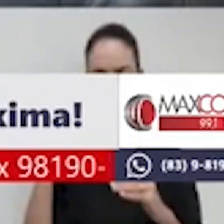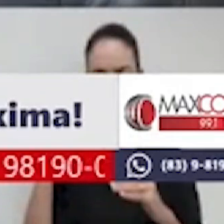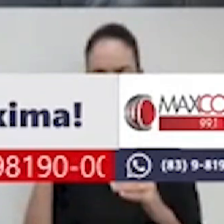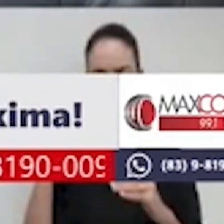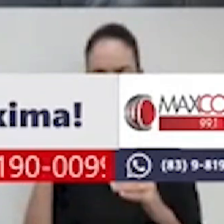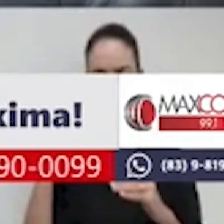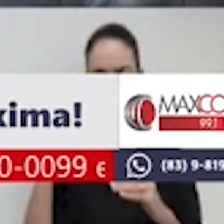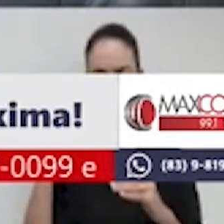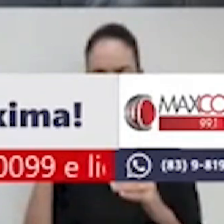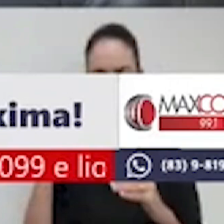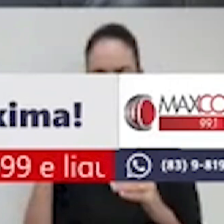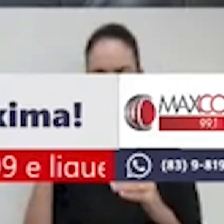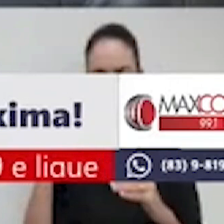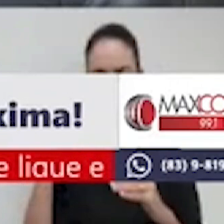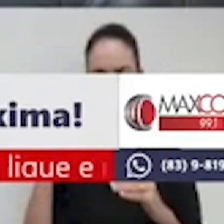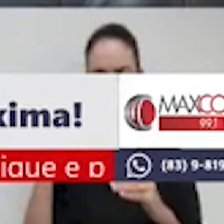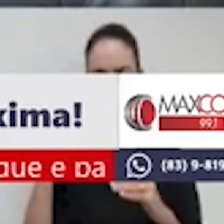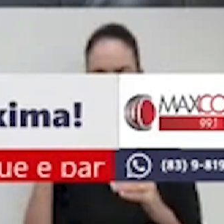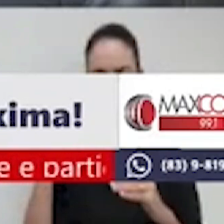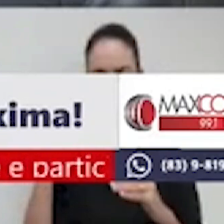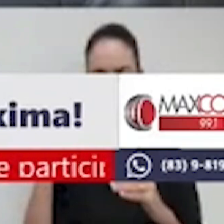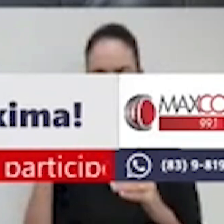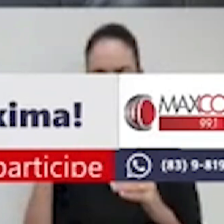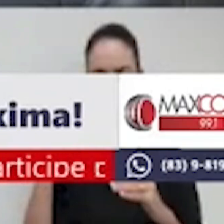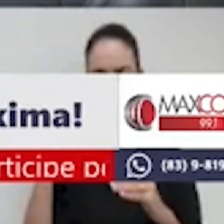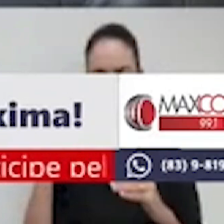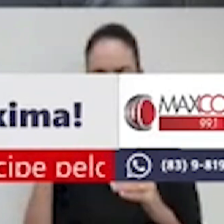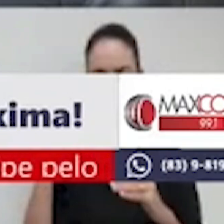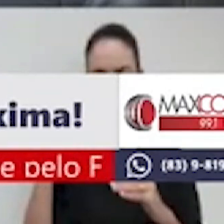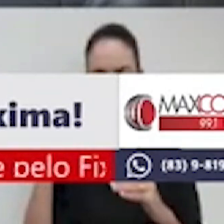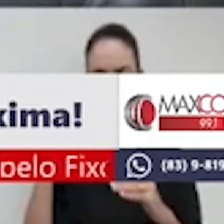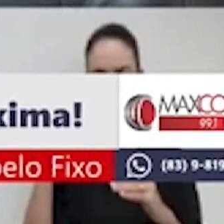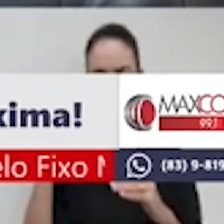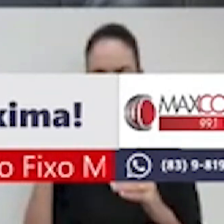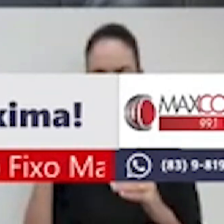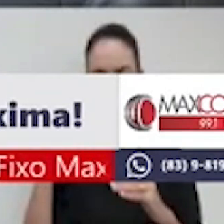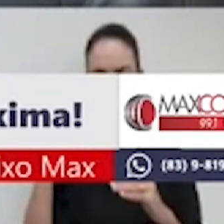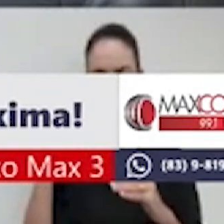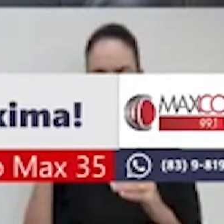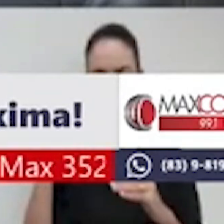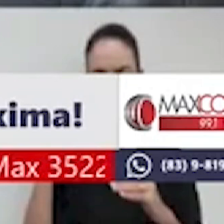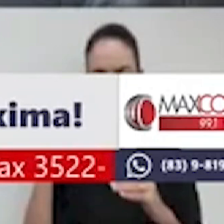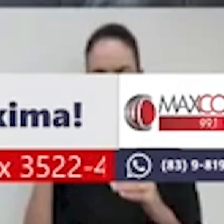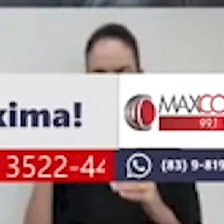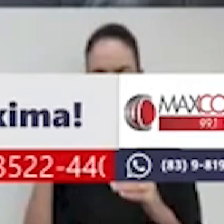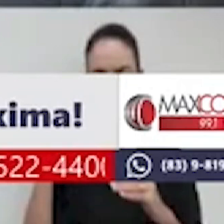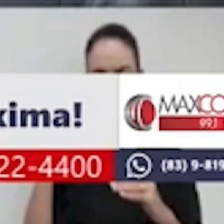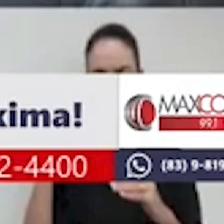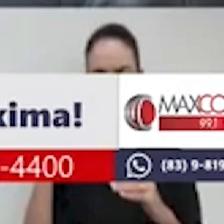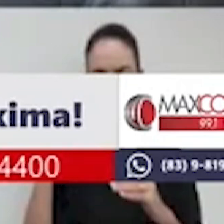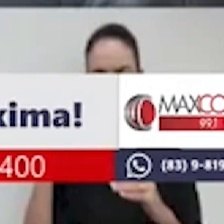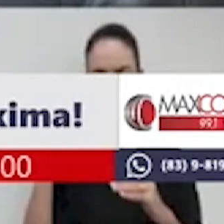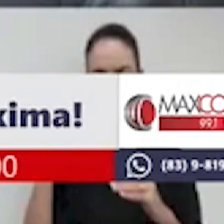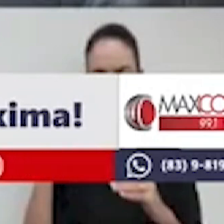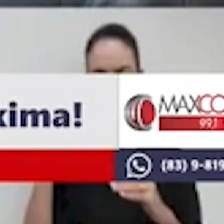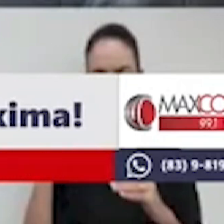um milhão de reais todo ano para você pagar coisas que nem sequer a gente pode entrar